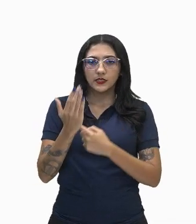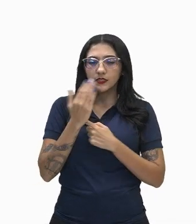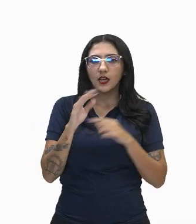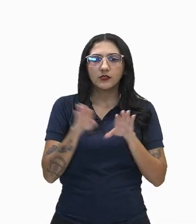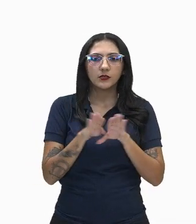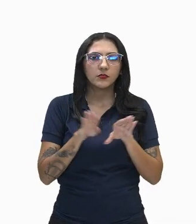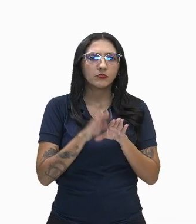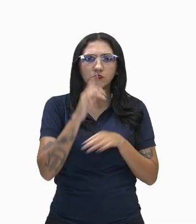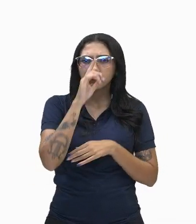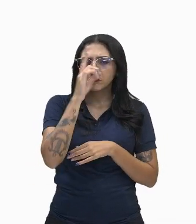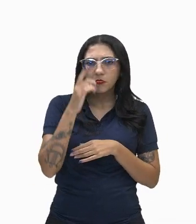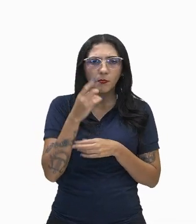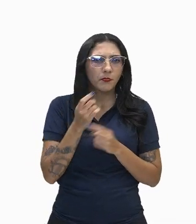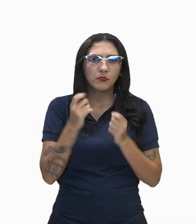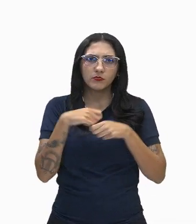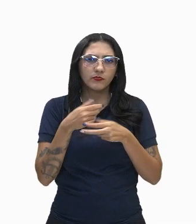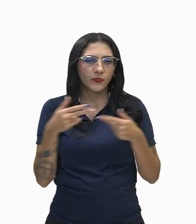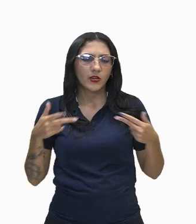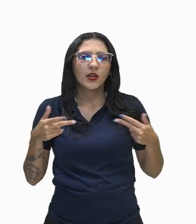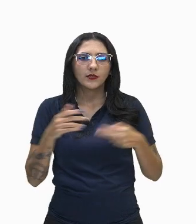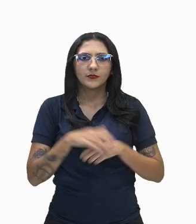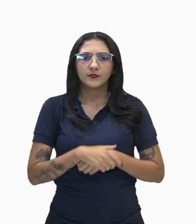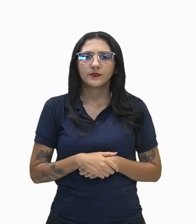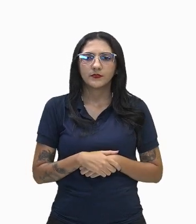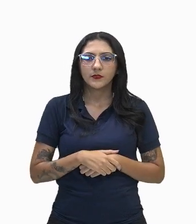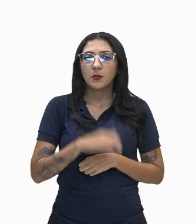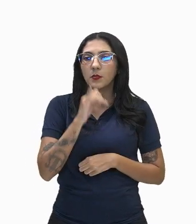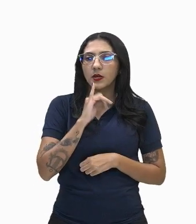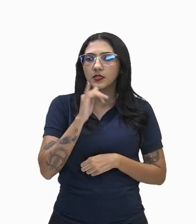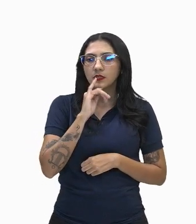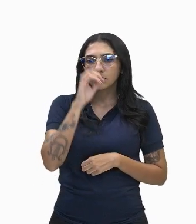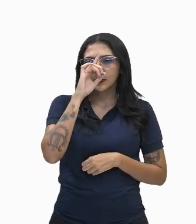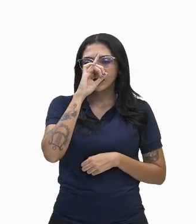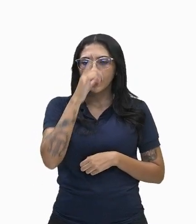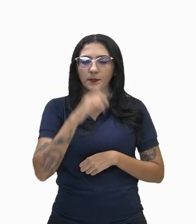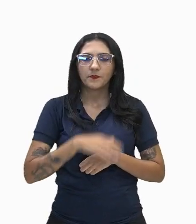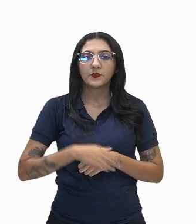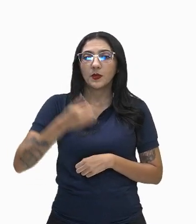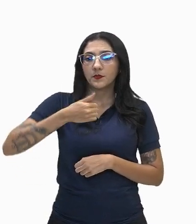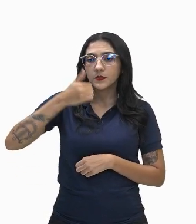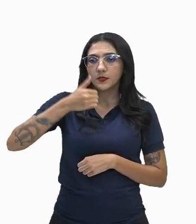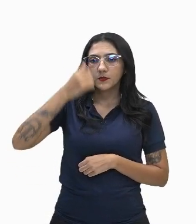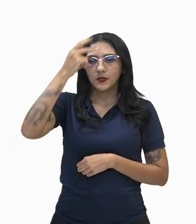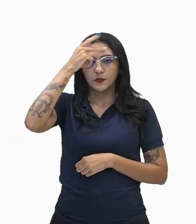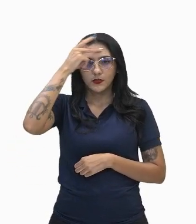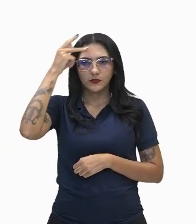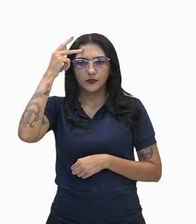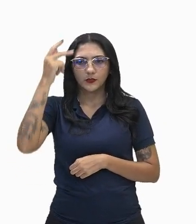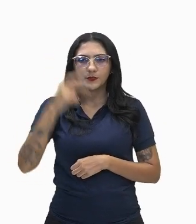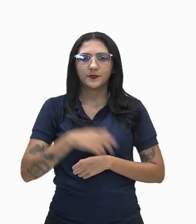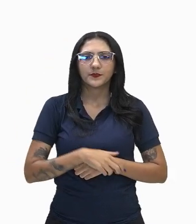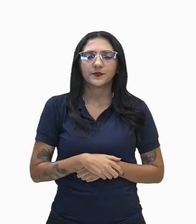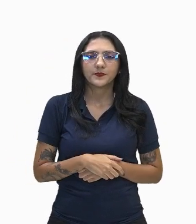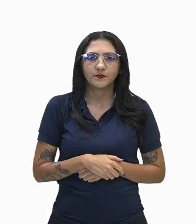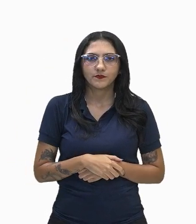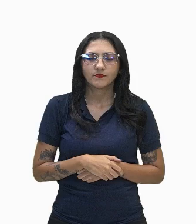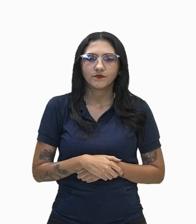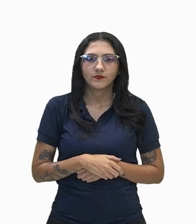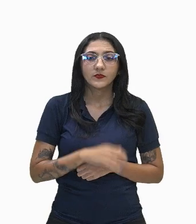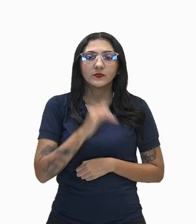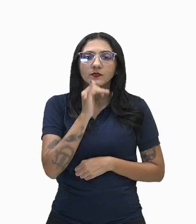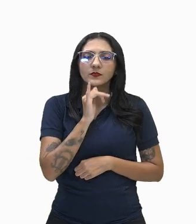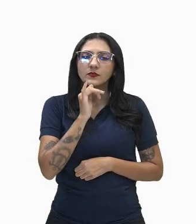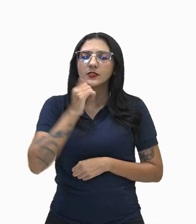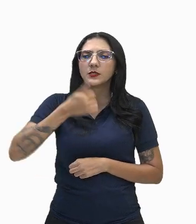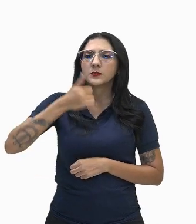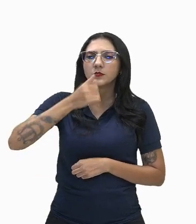diferentes estilos, como, por exemplo, na primeira pessoa. Então, quando eu conto uma história em primeira